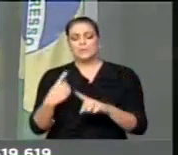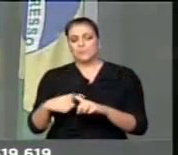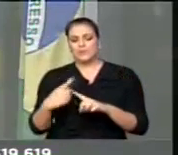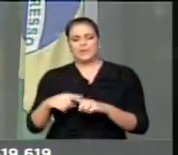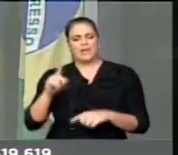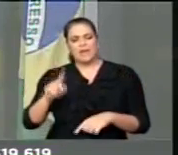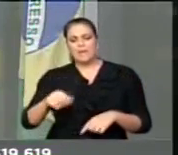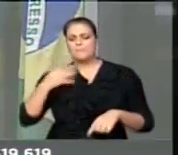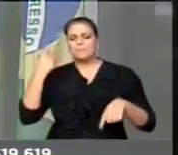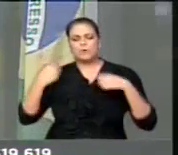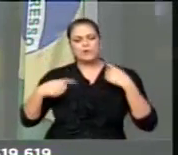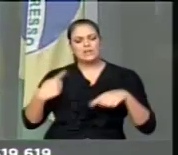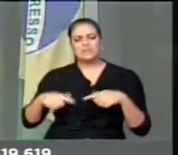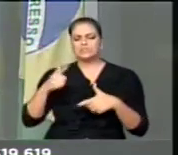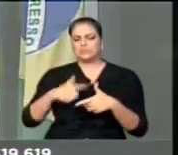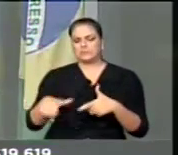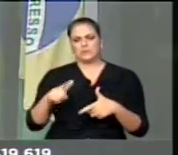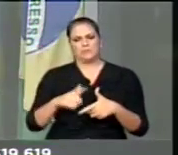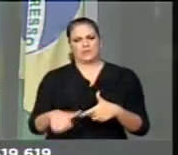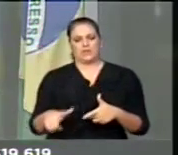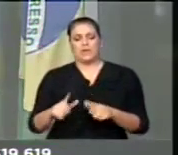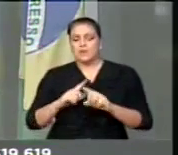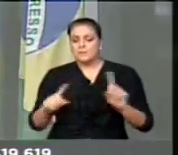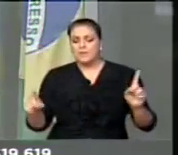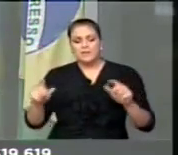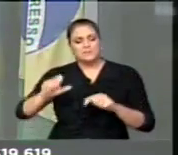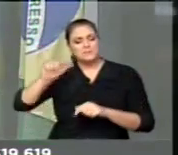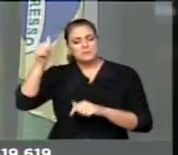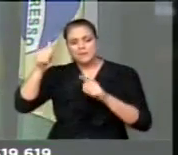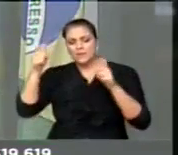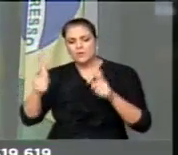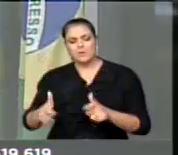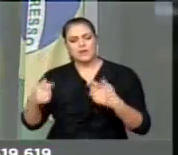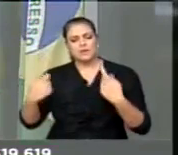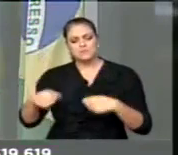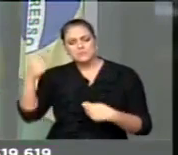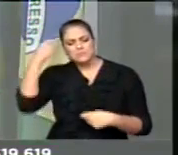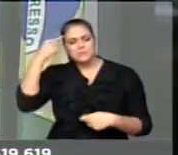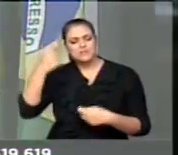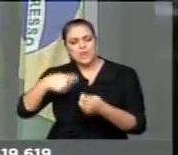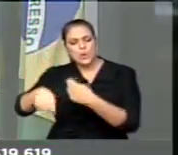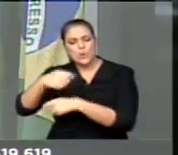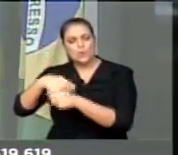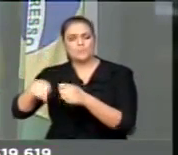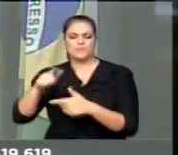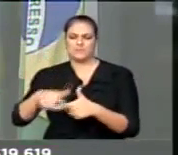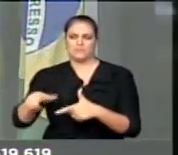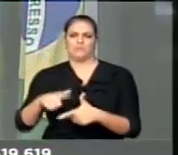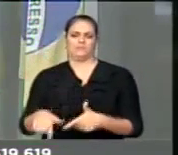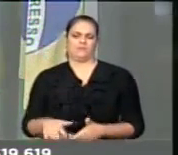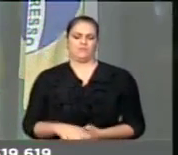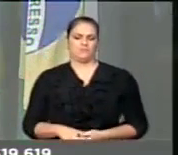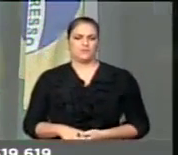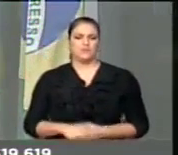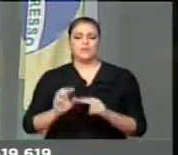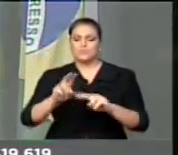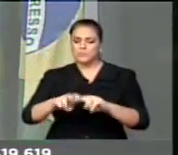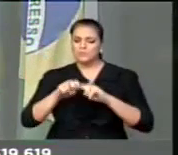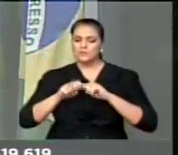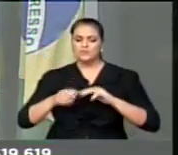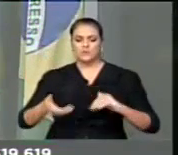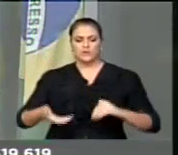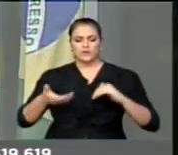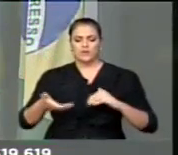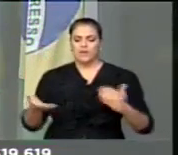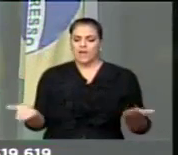sem pensar primeiramente na crise econômica do país, faz com que o Congresso nesse momento